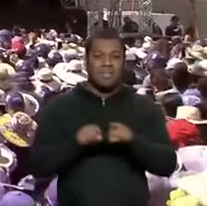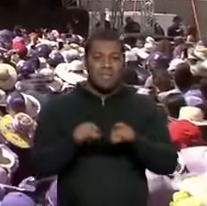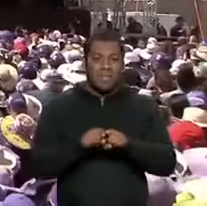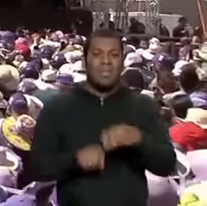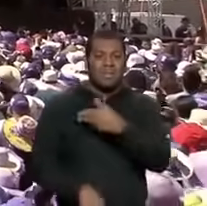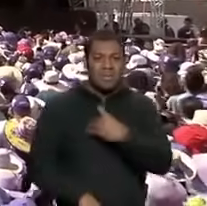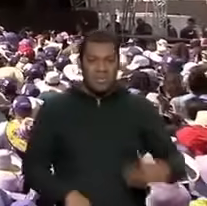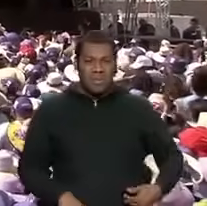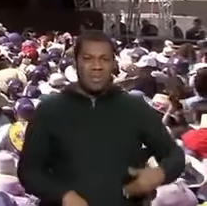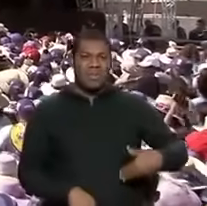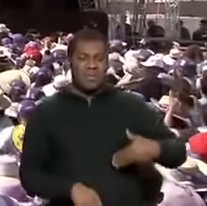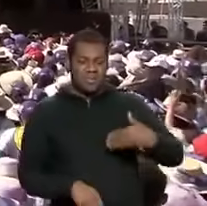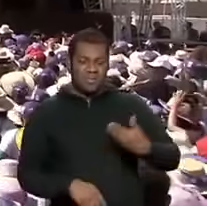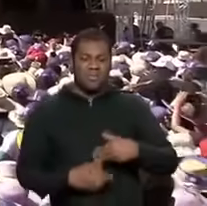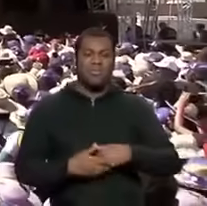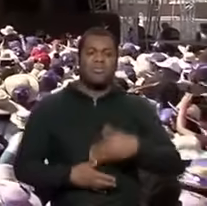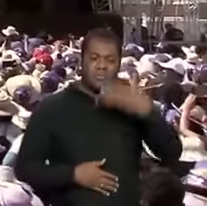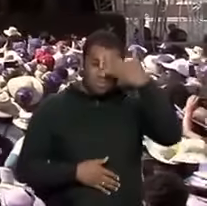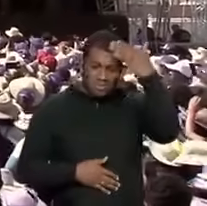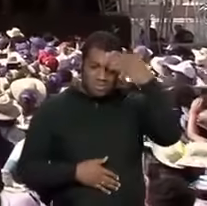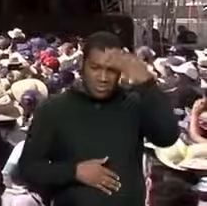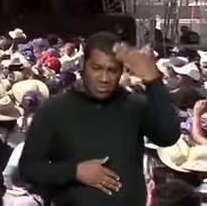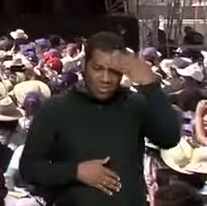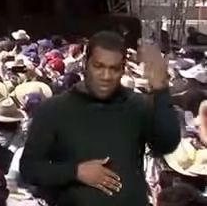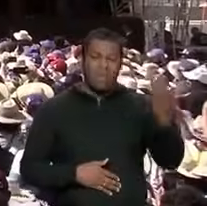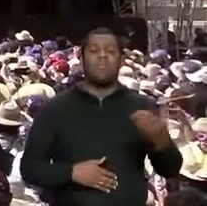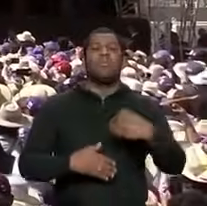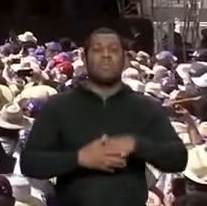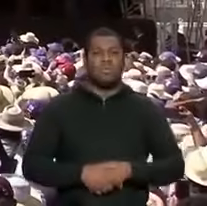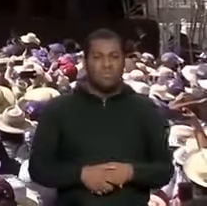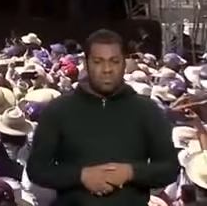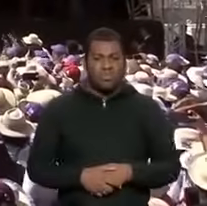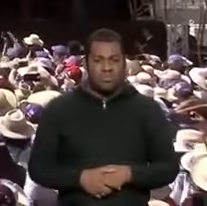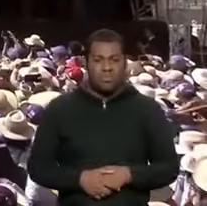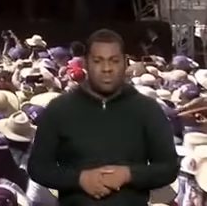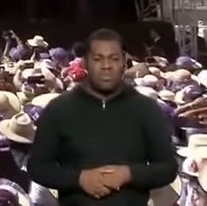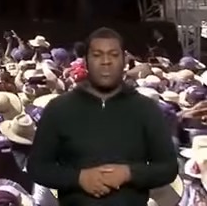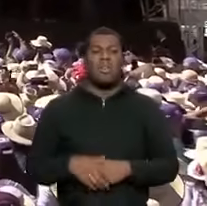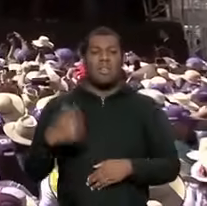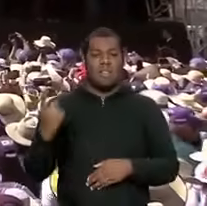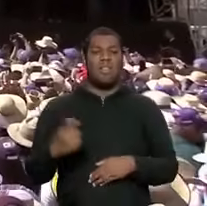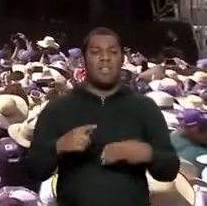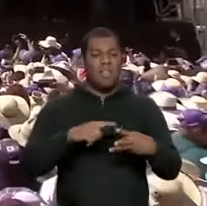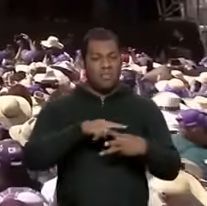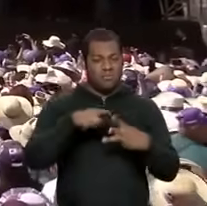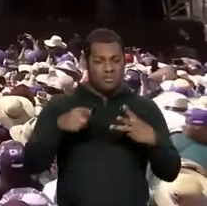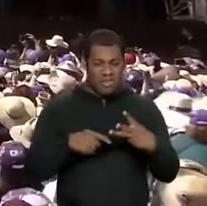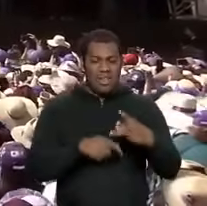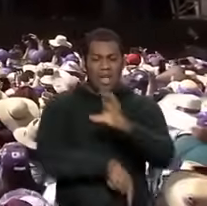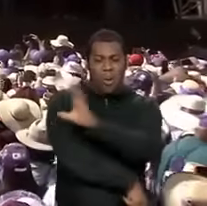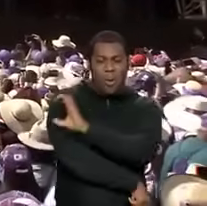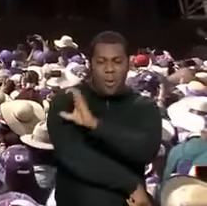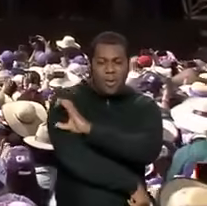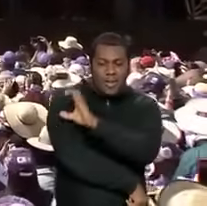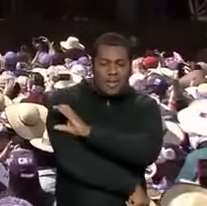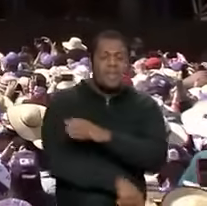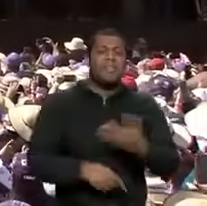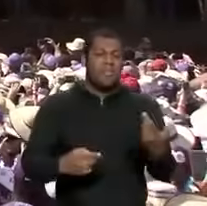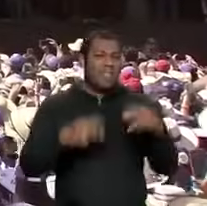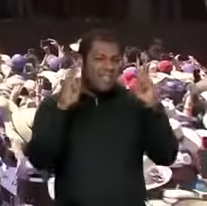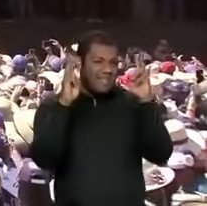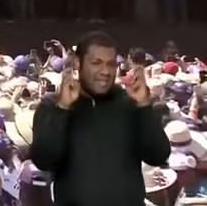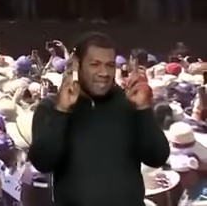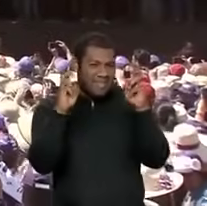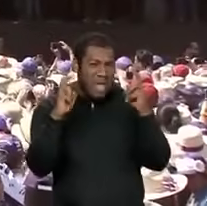esses três Ministérios que coordenaram o presidente Lula a nosso pau quero cumprimentar de forma muito carinhosa